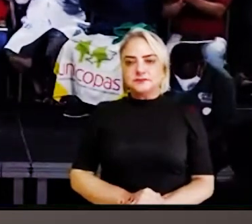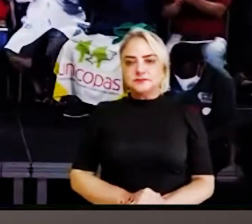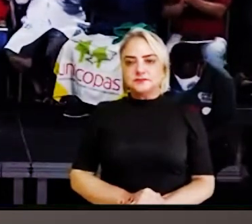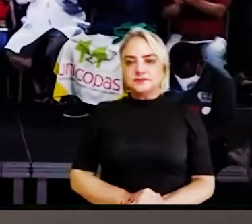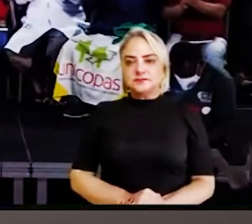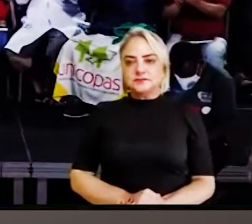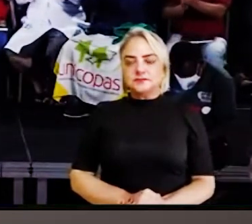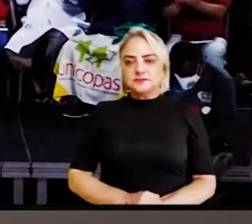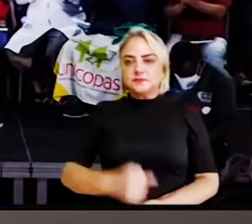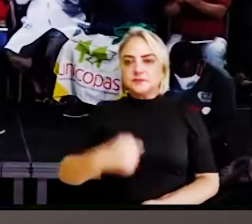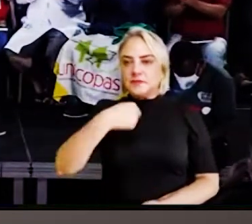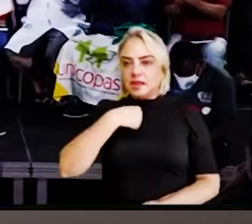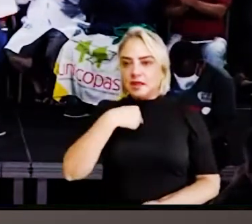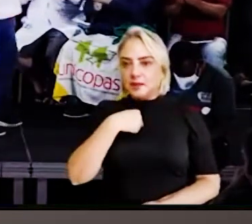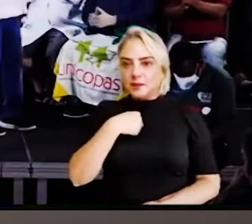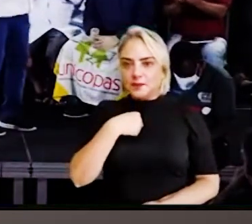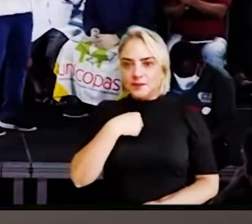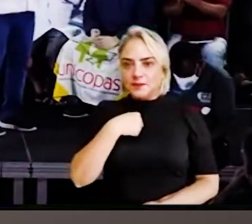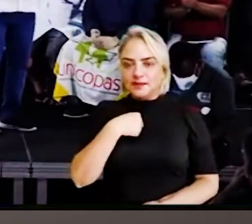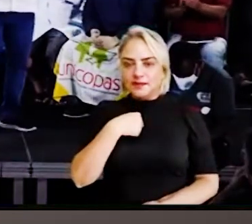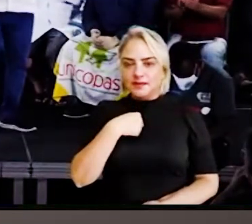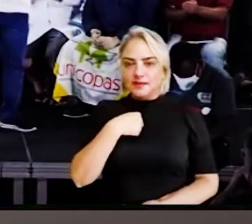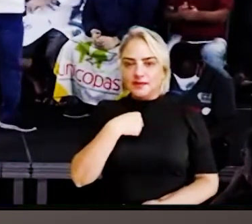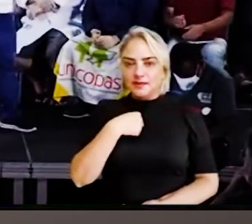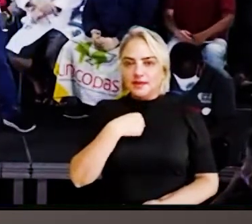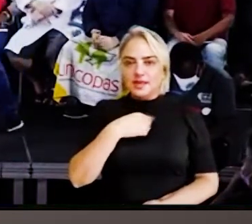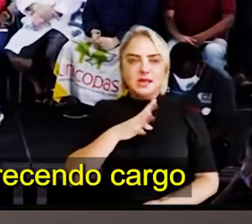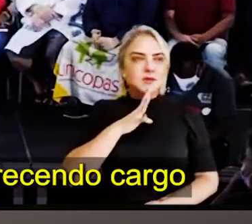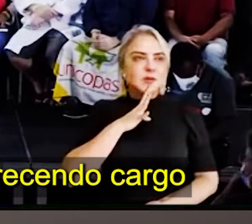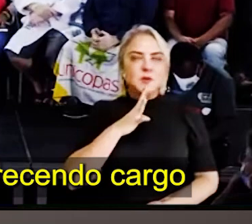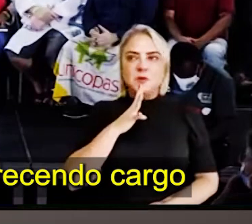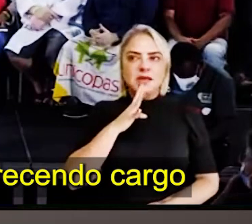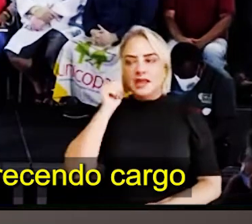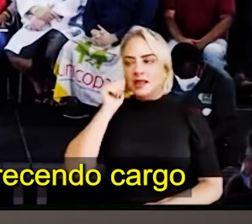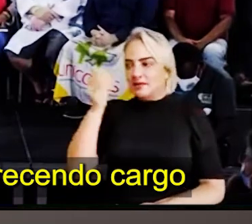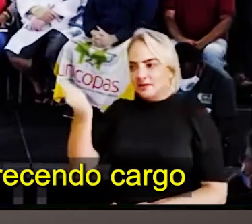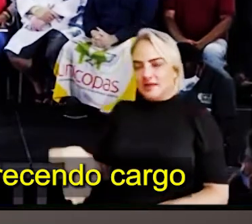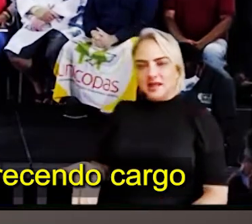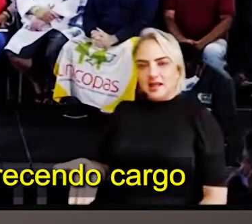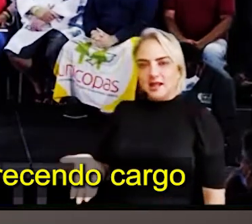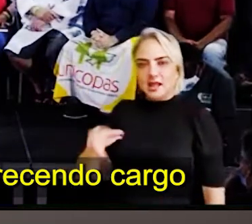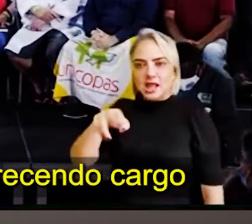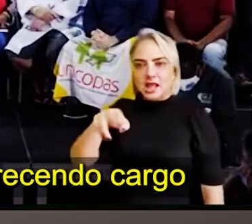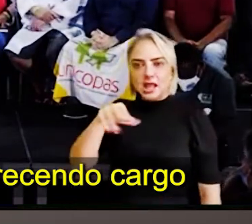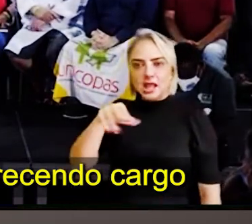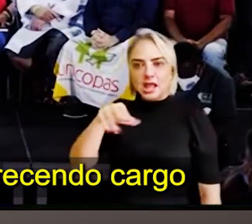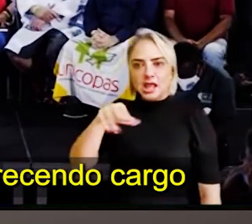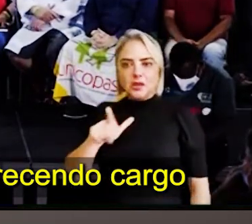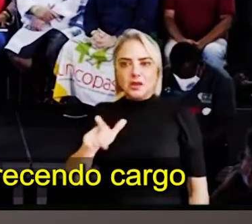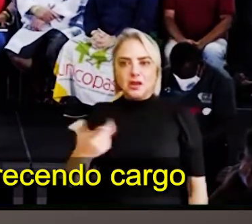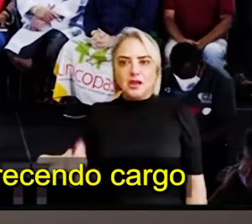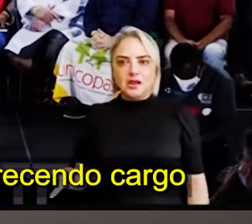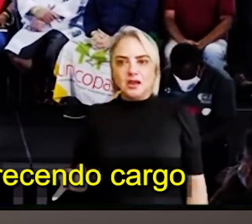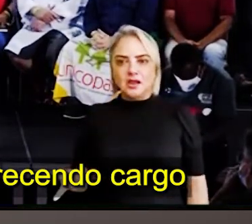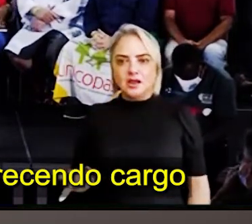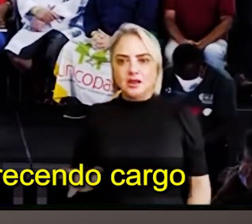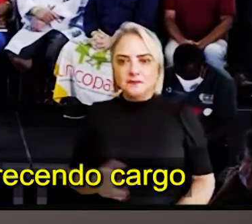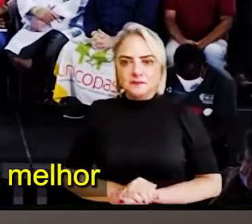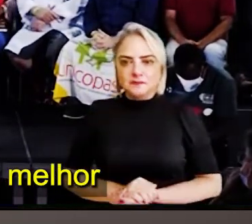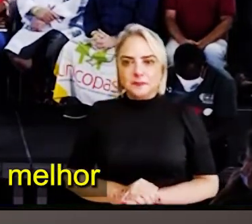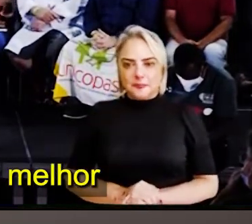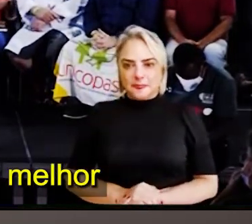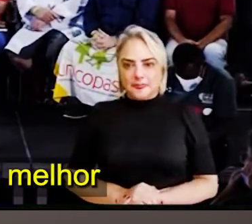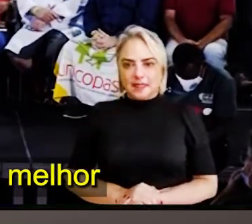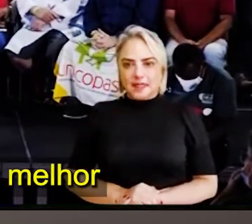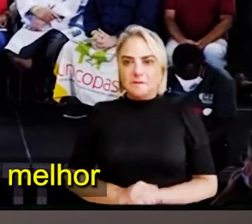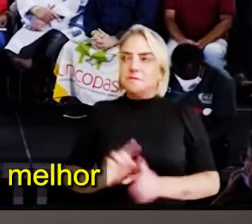Eu não conheço ela, eu não ganhei eleição, não posso estar oferecendo cargo,